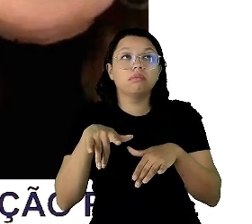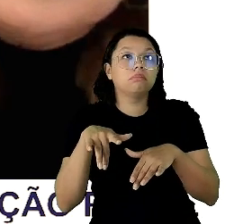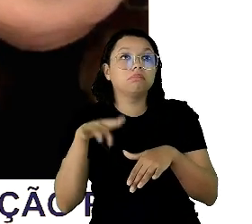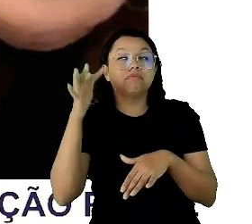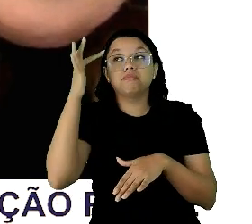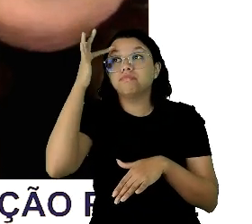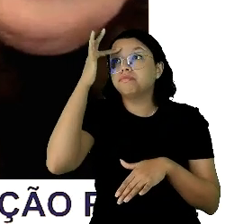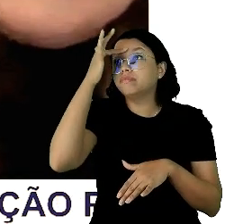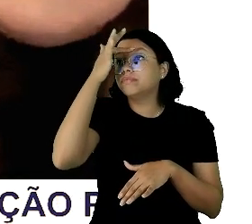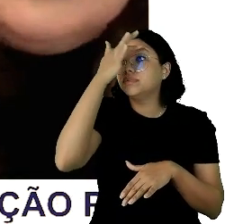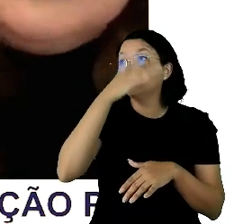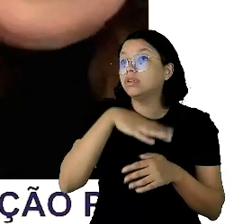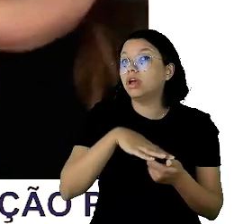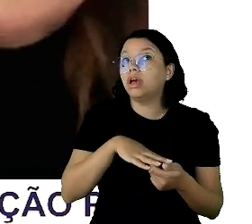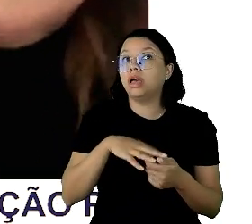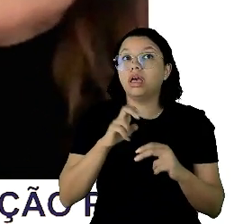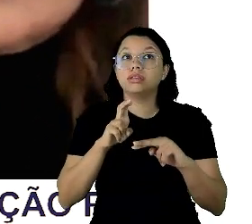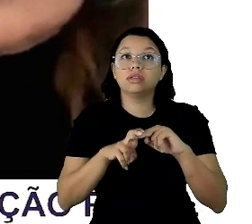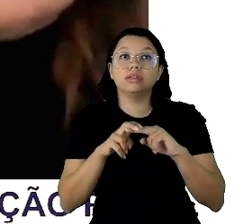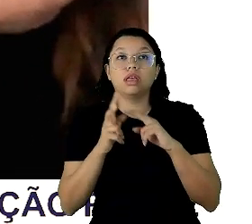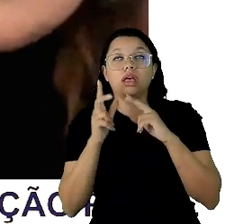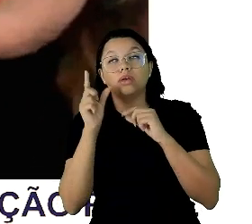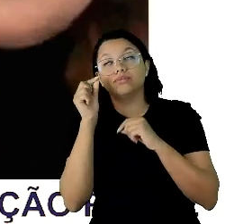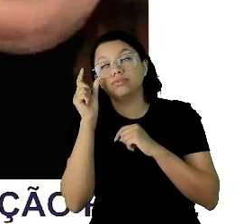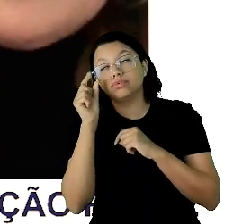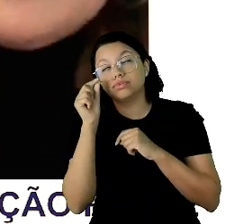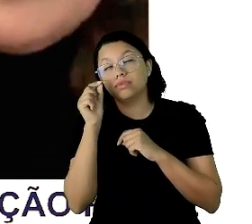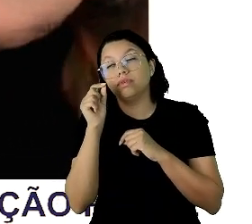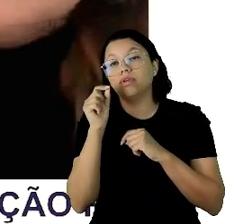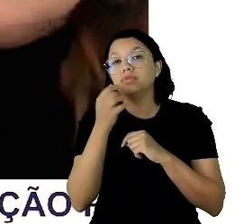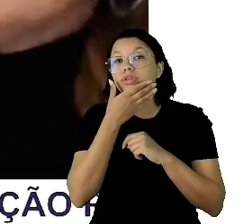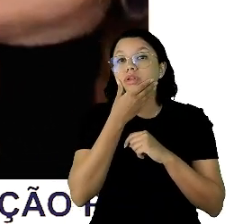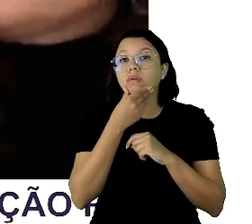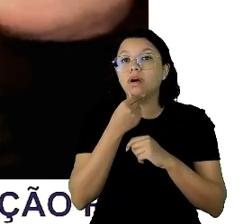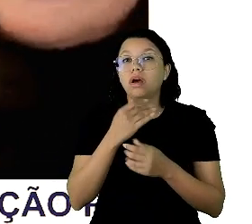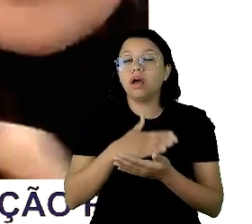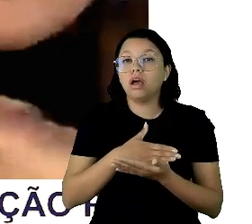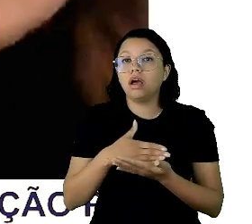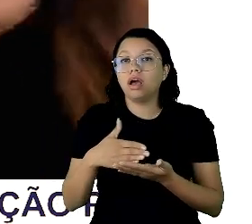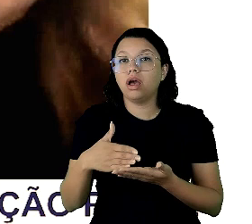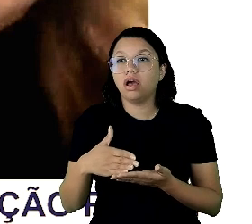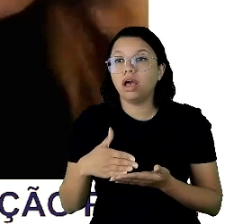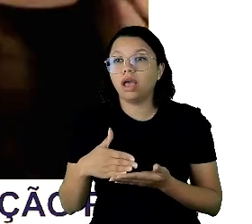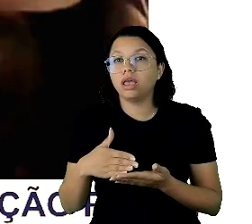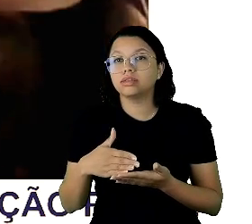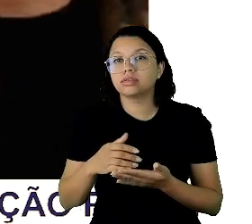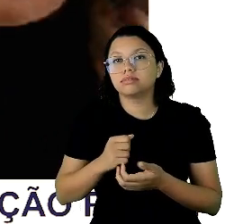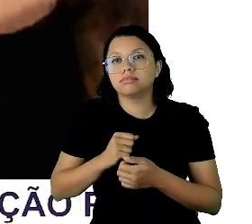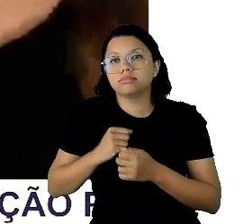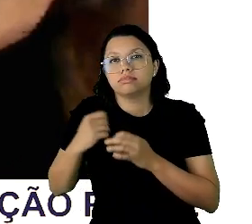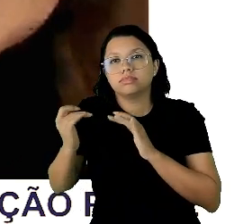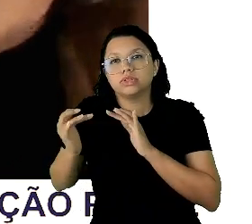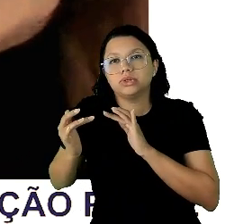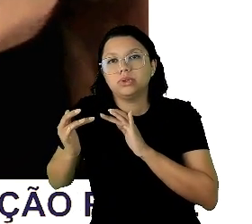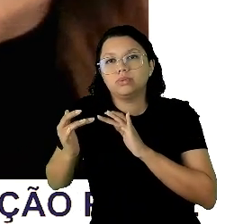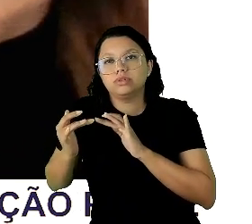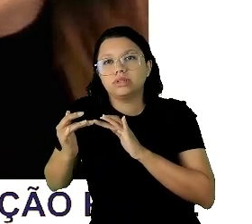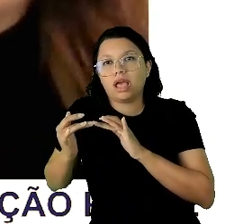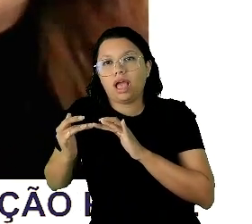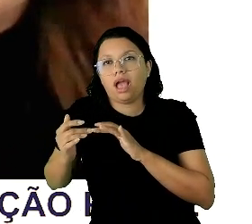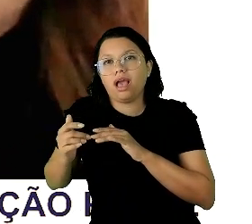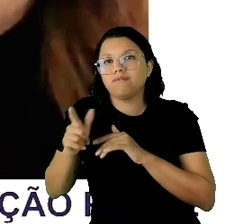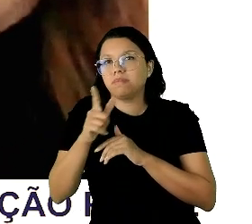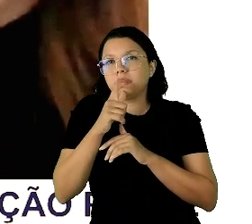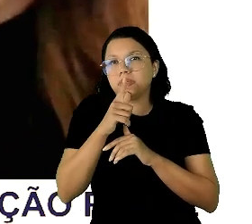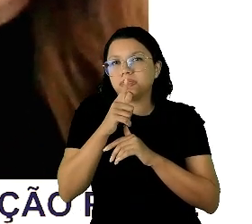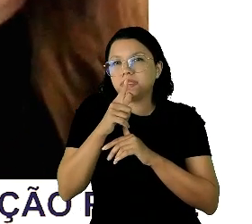com sono, e o cara começa a colocar, sabe, apoiar aqui, esfregar. Você não está esperando por